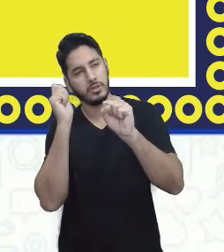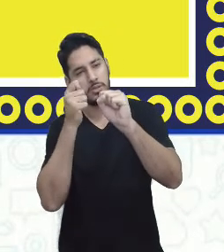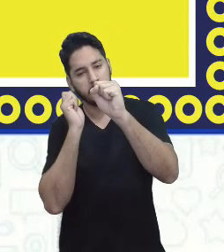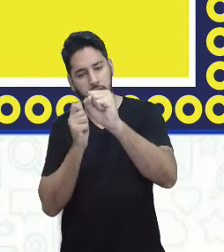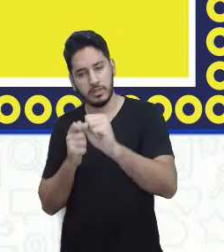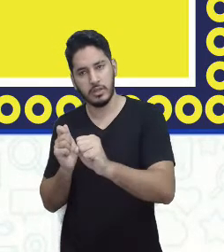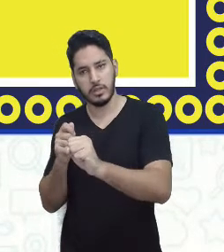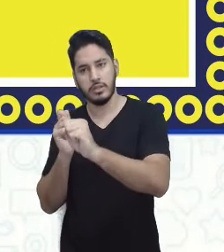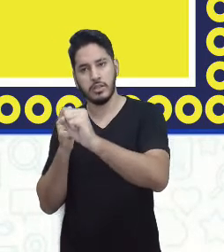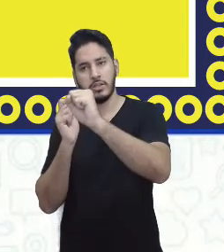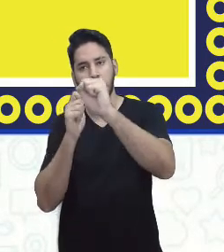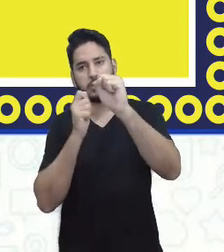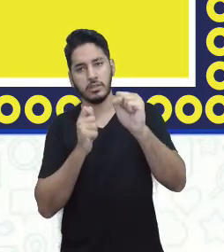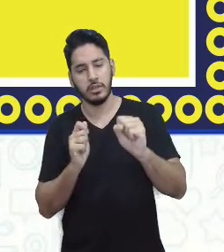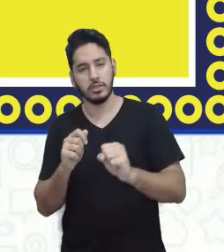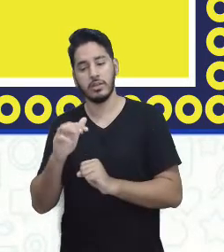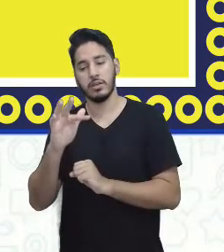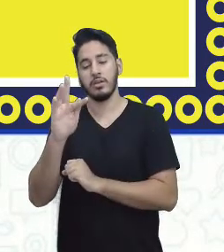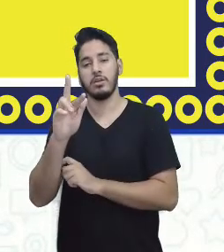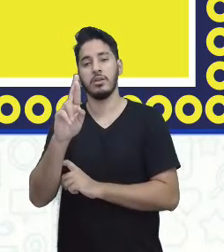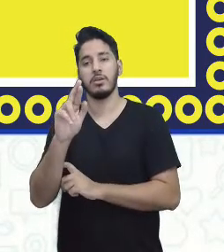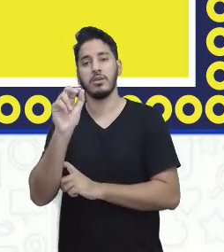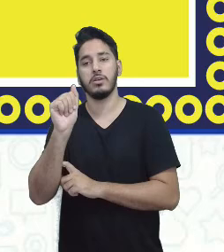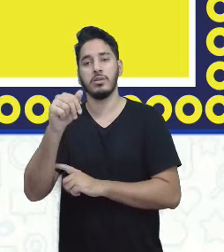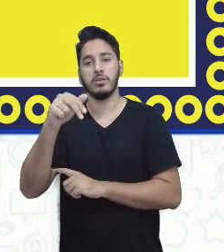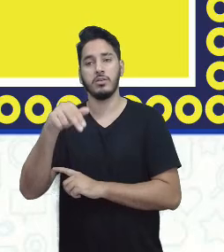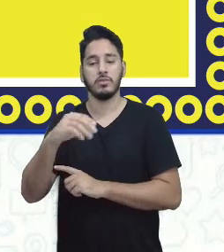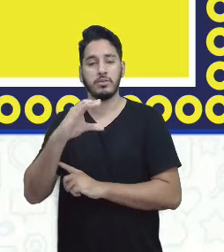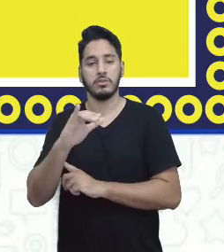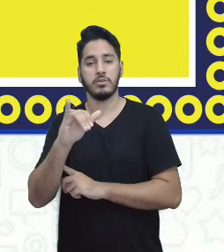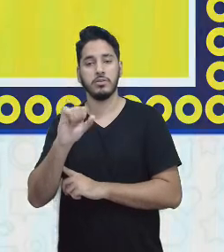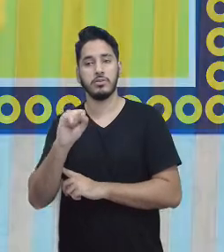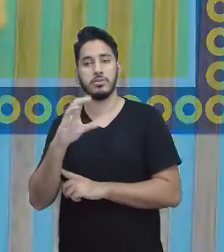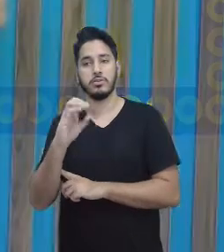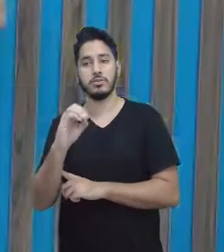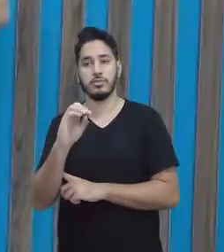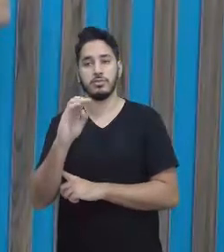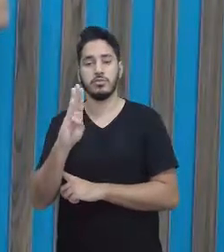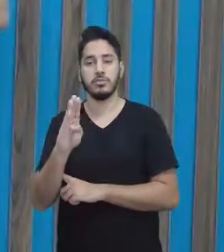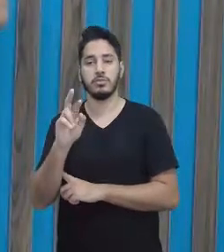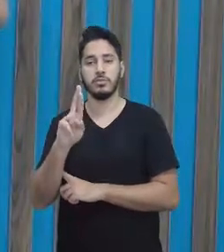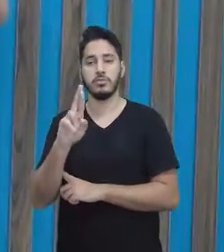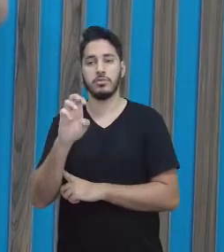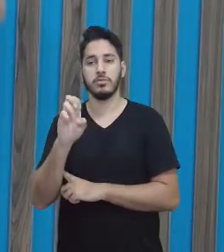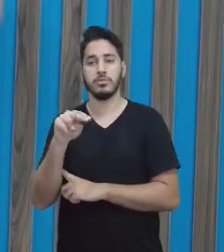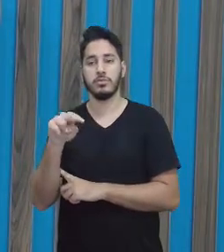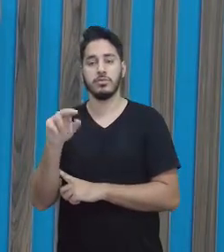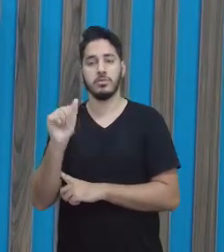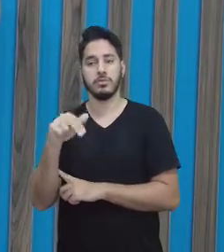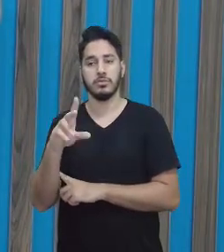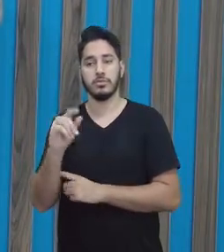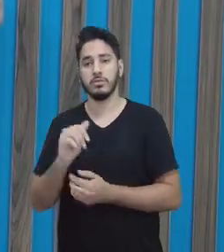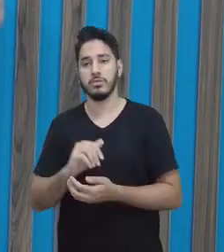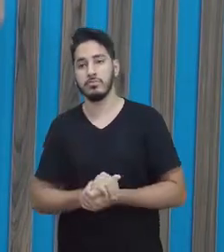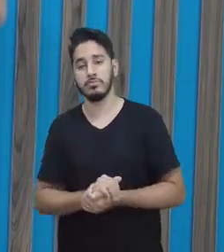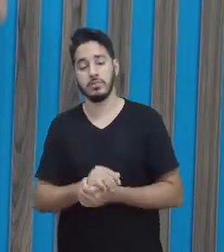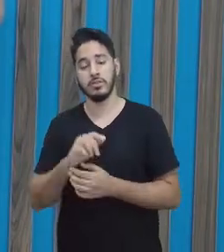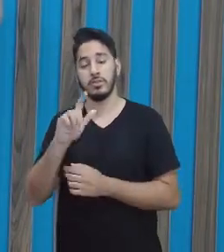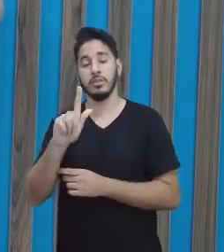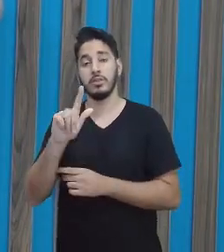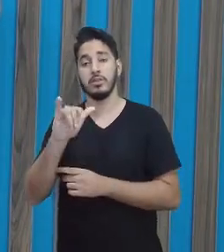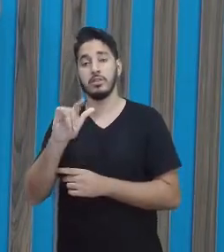Brenan, eu botei aí só escultura, mas Brenan não é só escultor, ele era também pintor. Né? Gilvan Samico, na